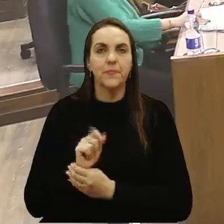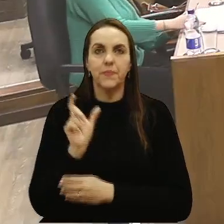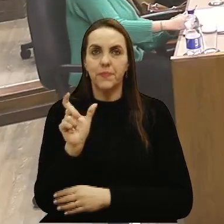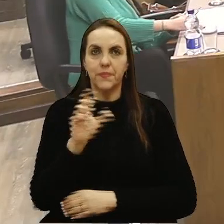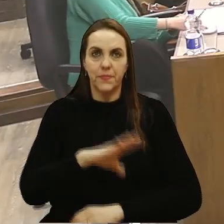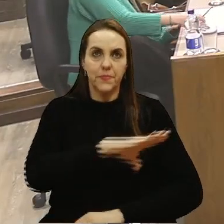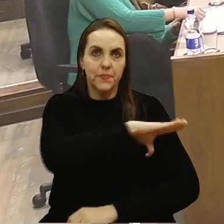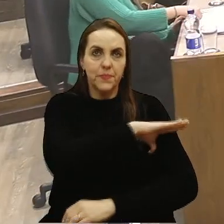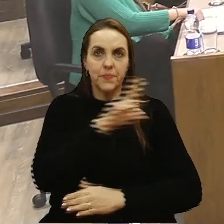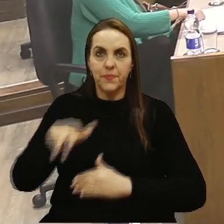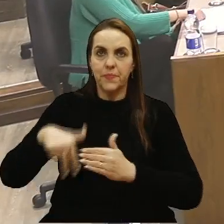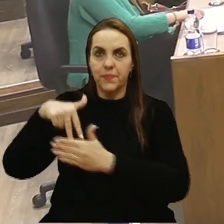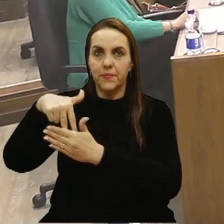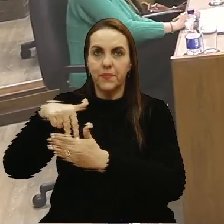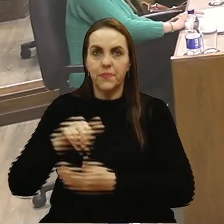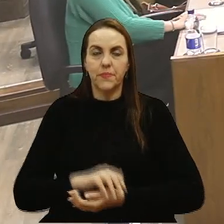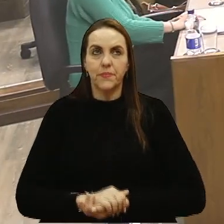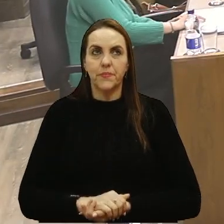da tribuna.